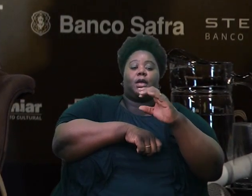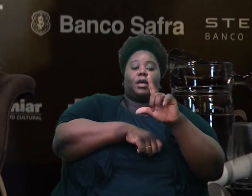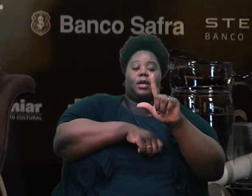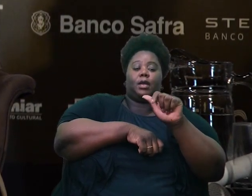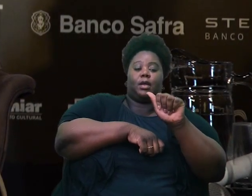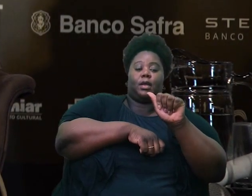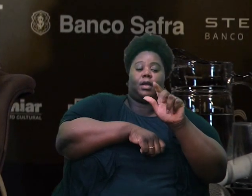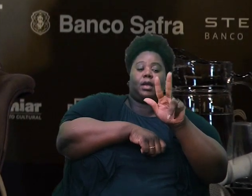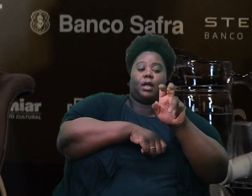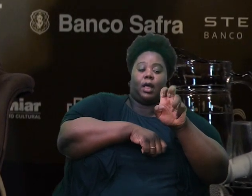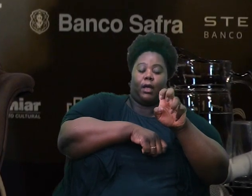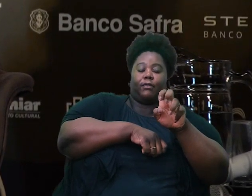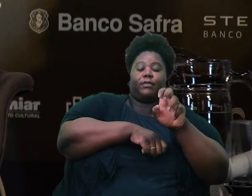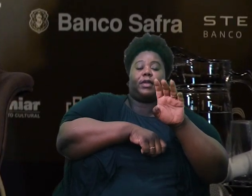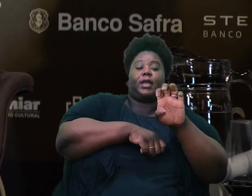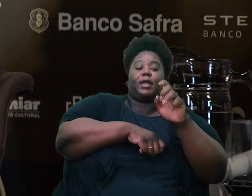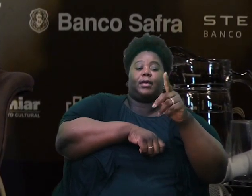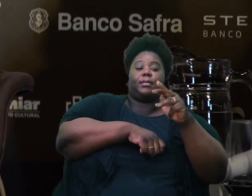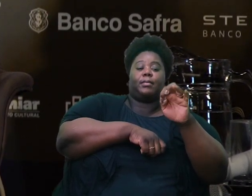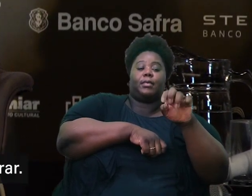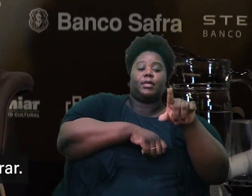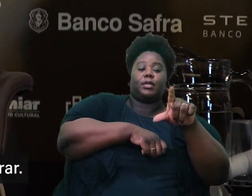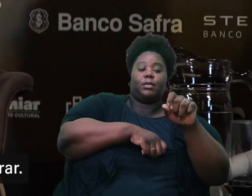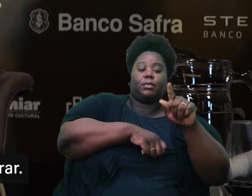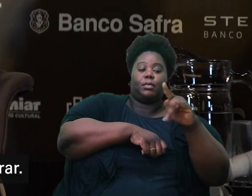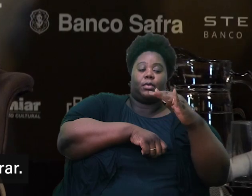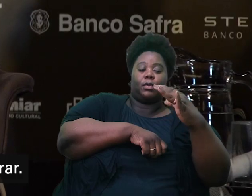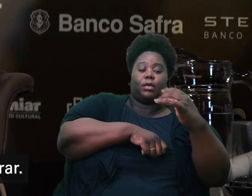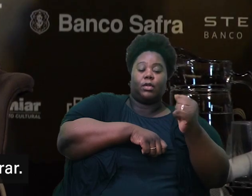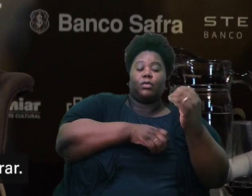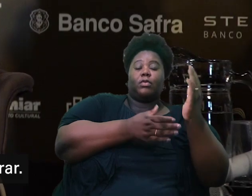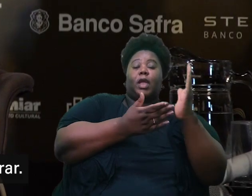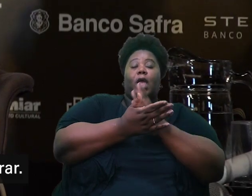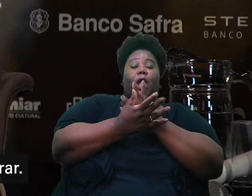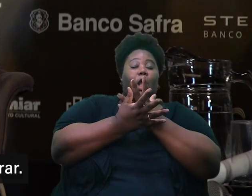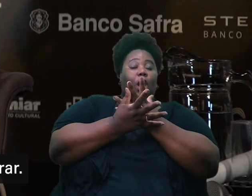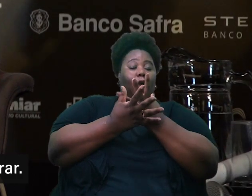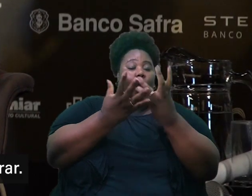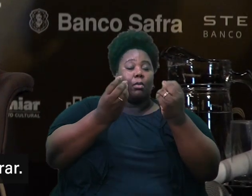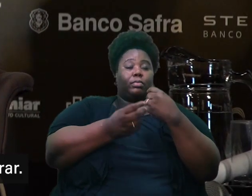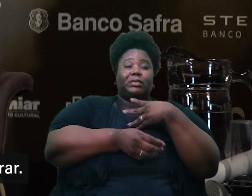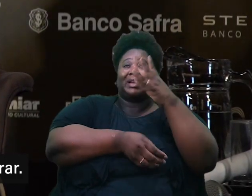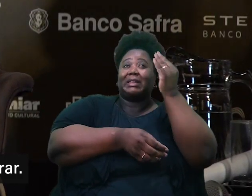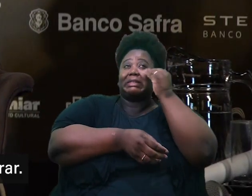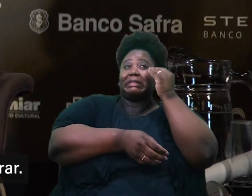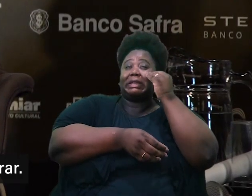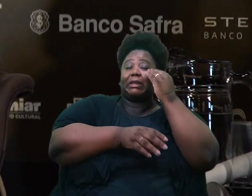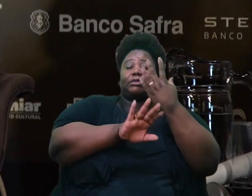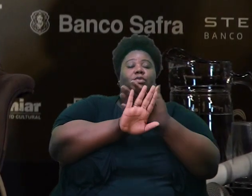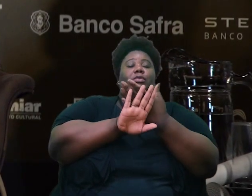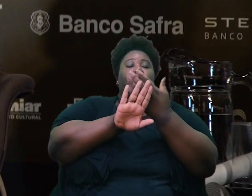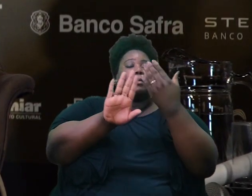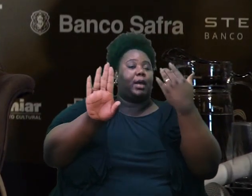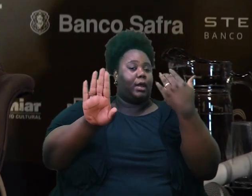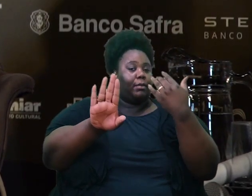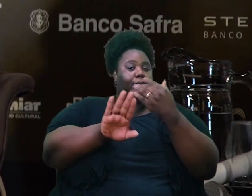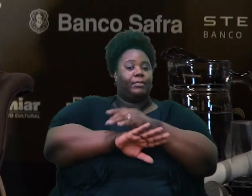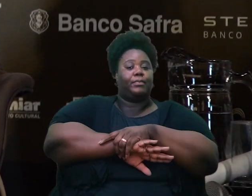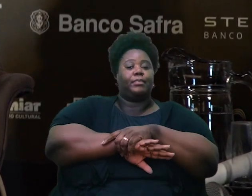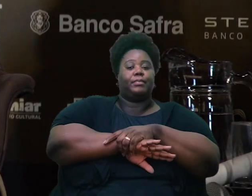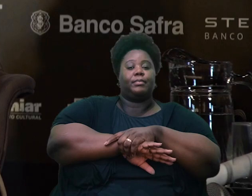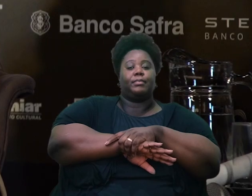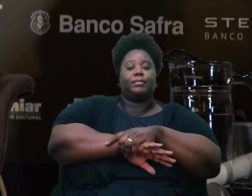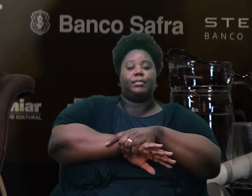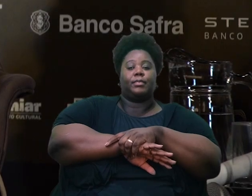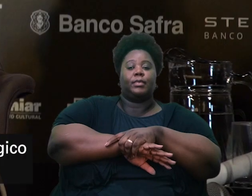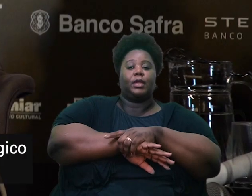epistemológica. Né? Porque muitas vezes eu tento separar. Isso